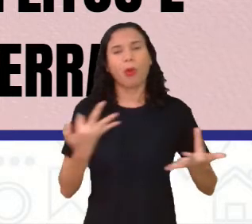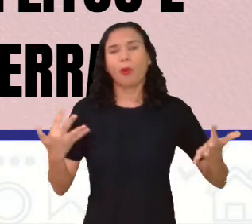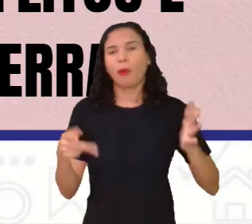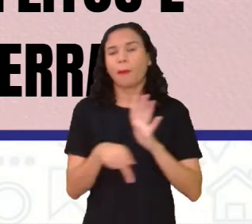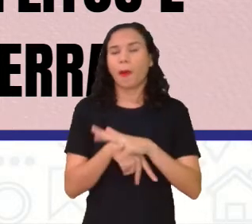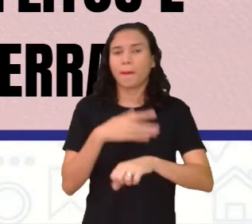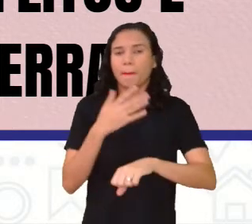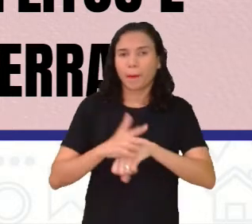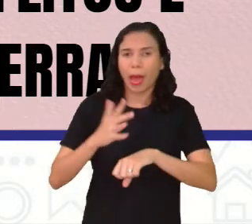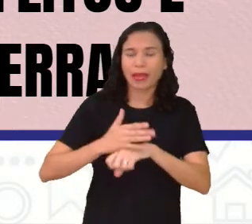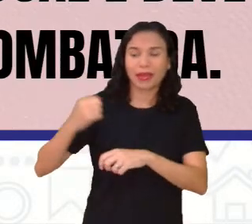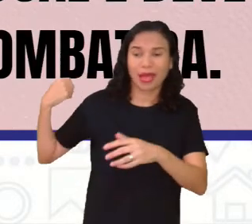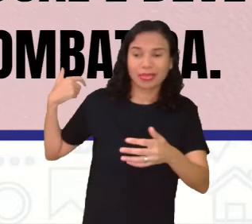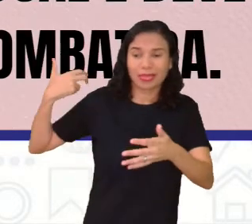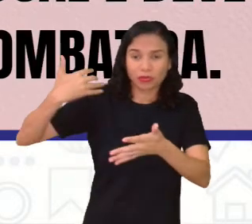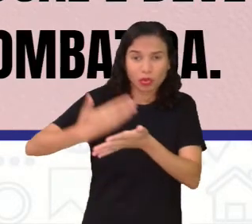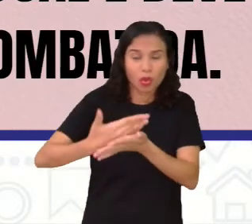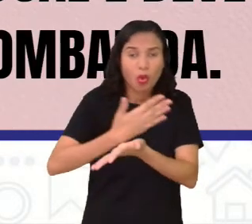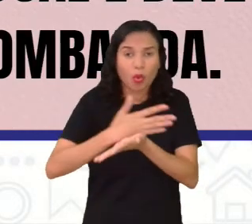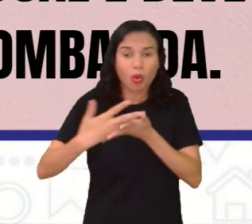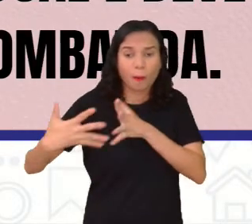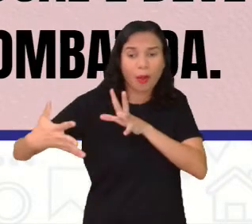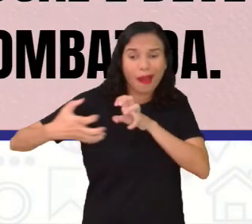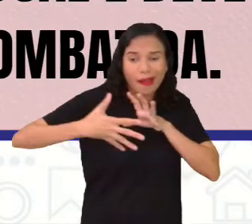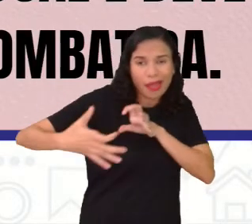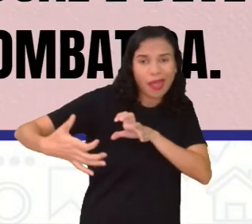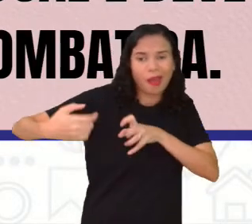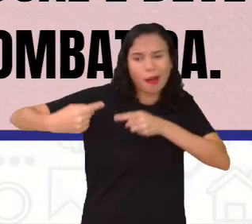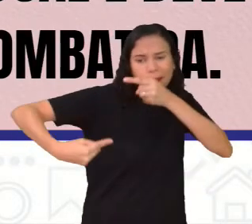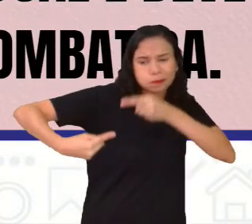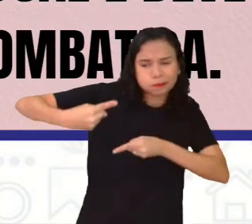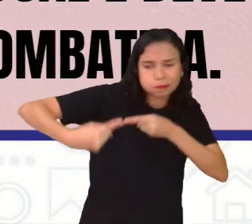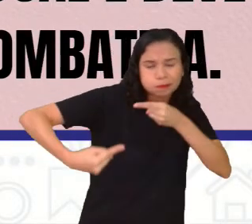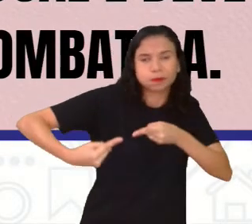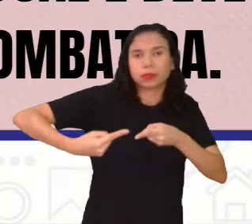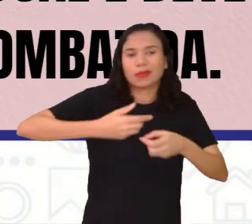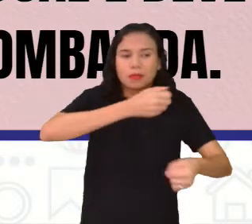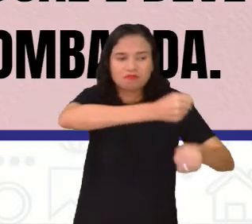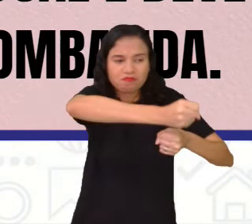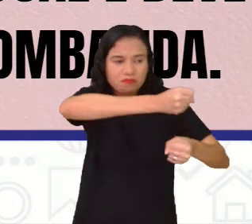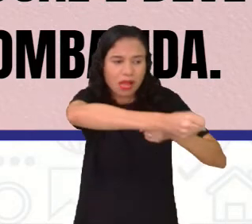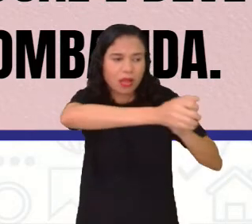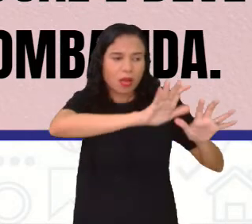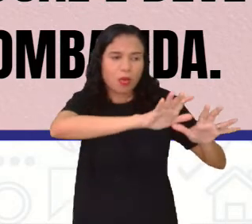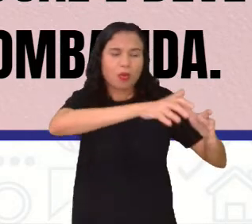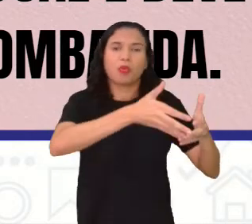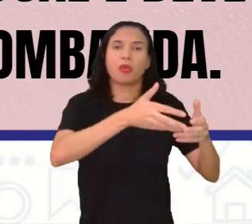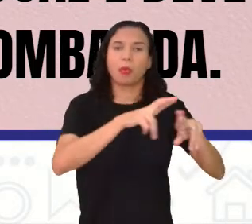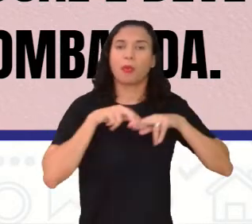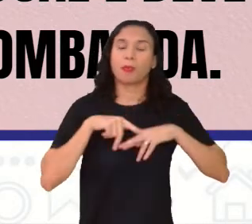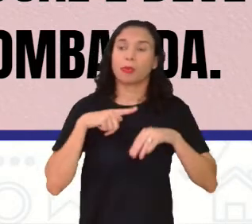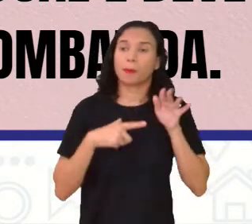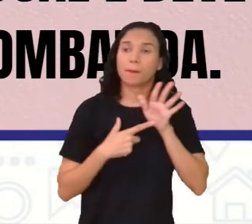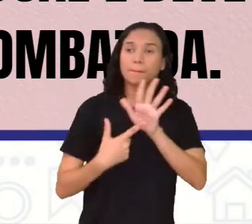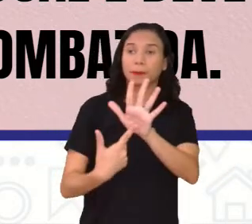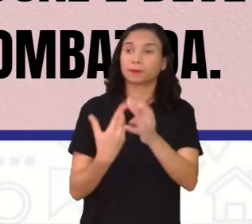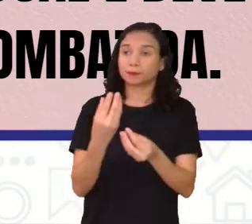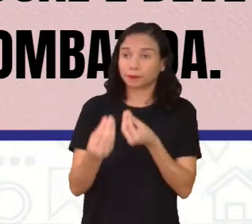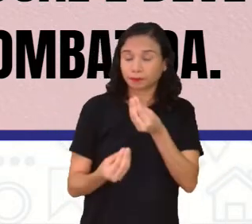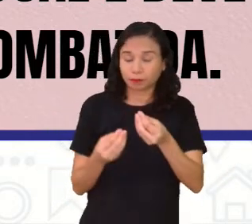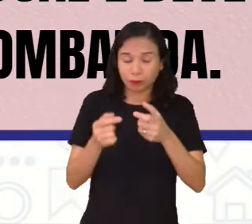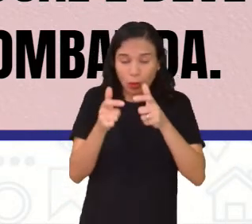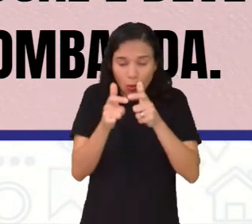história que levaram à guerra, né? Ou ao extermínio, né, de determinados grupos. Ela se manifesta de